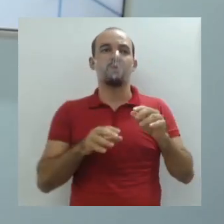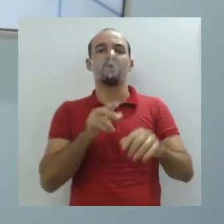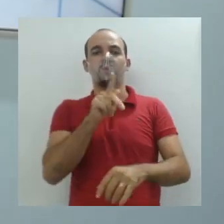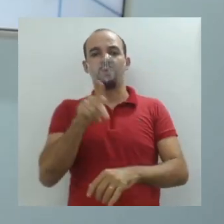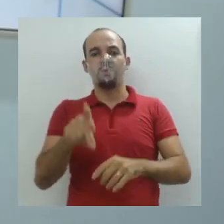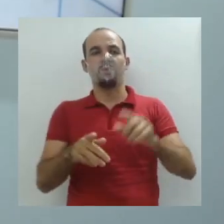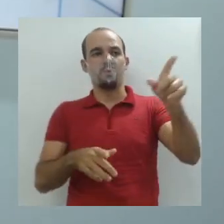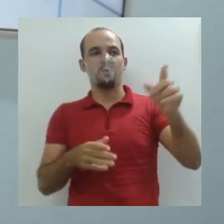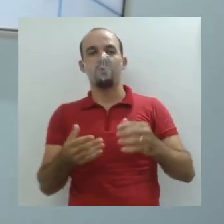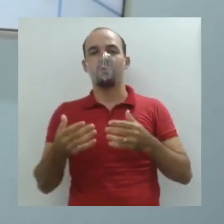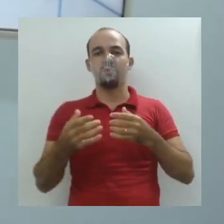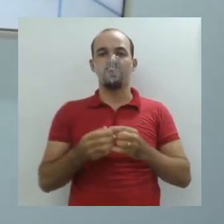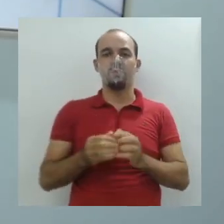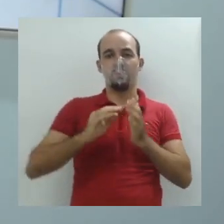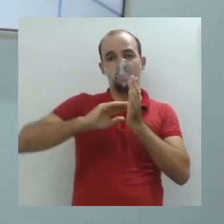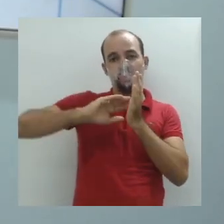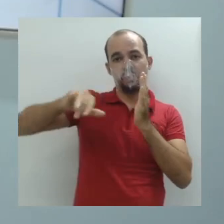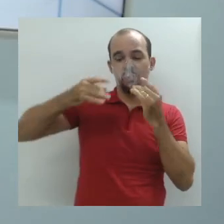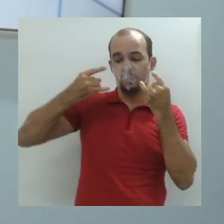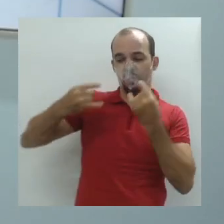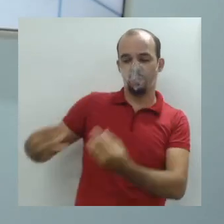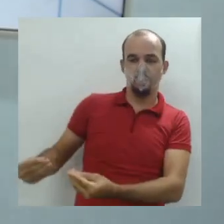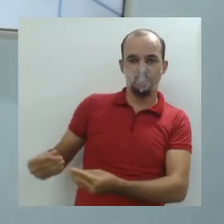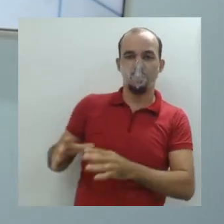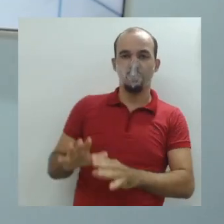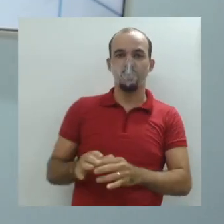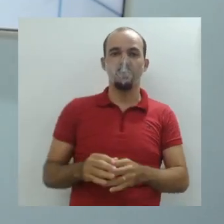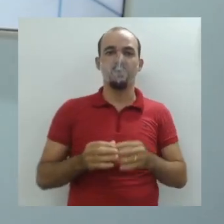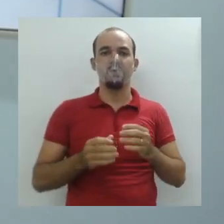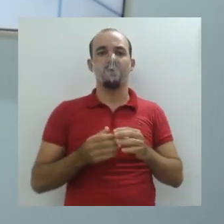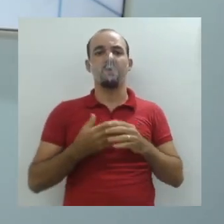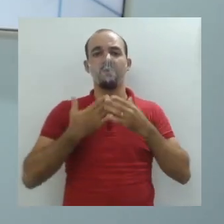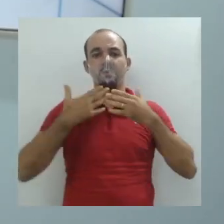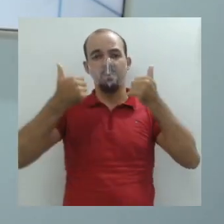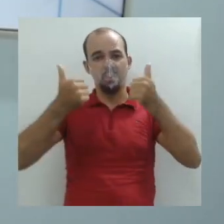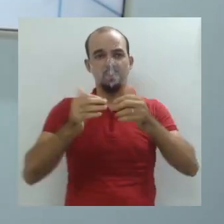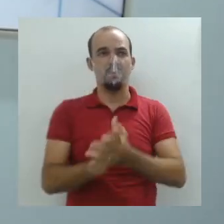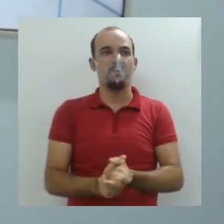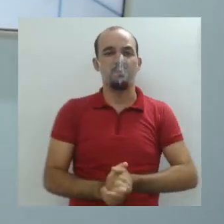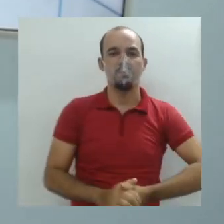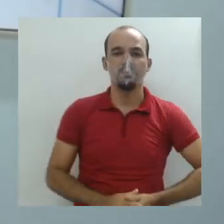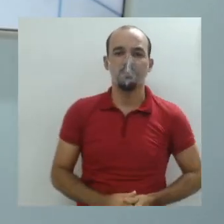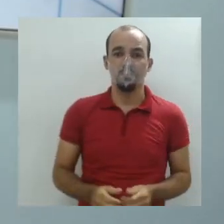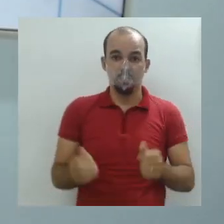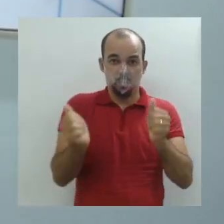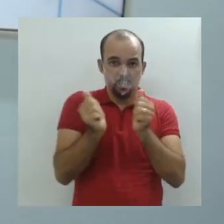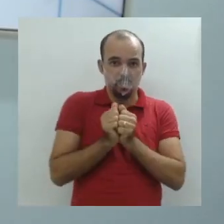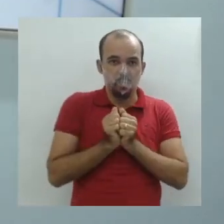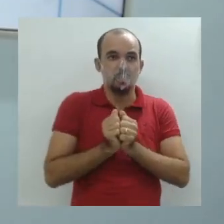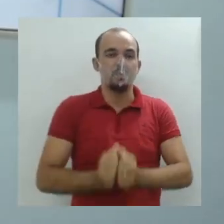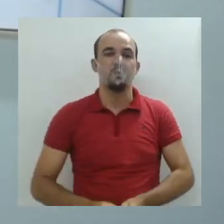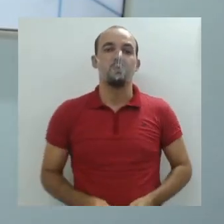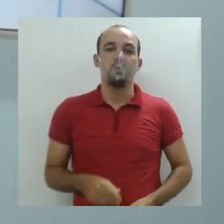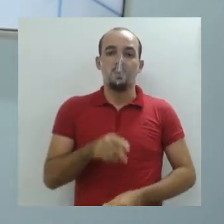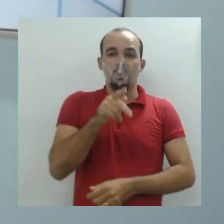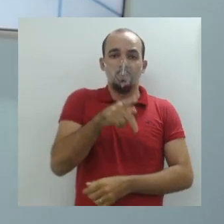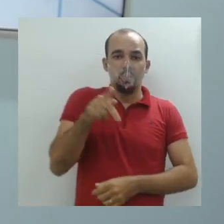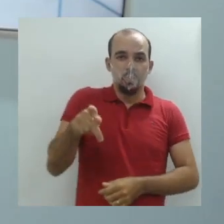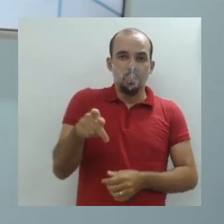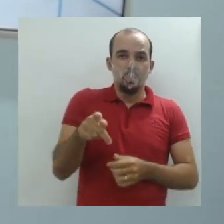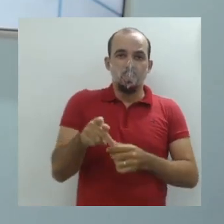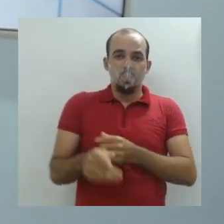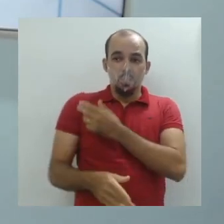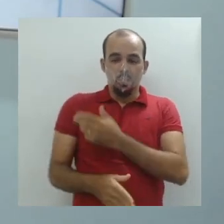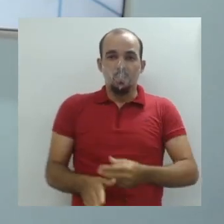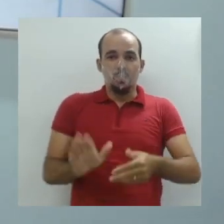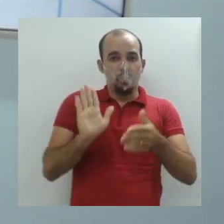que a comunicação fique mais livre para você. Beleza, galera? Tamo junto. Tio Valtinho chegou aqui hoje com uma proposta massa